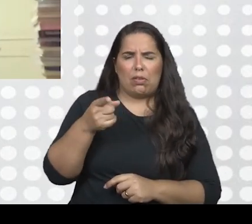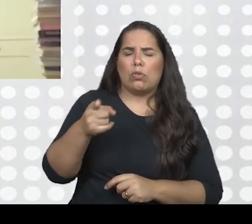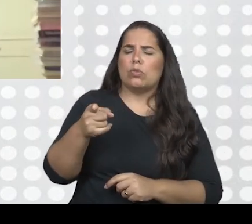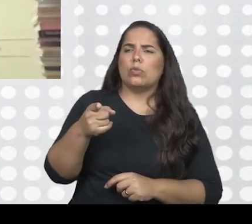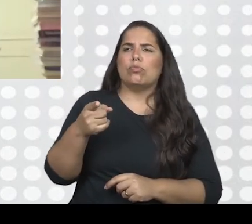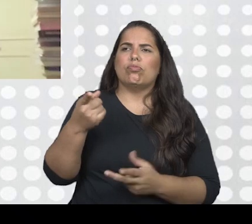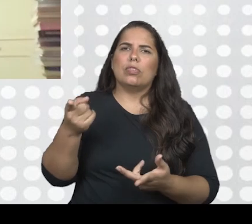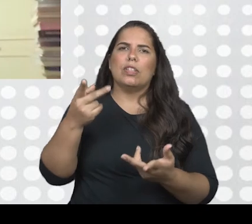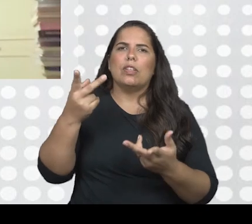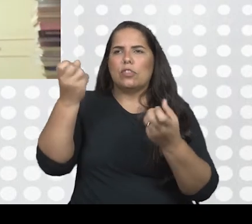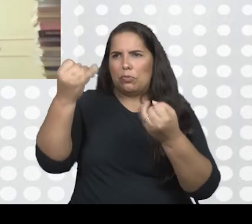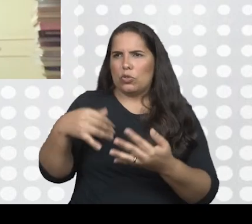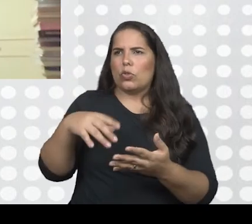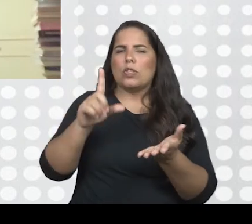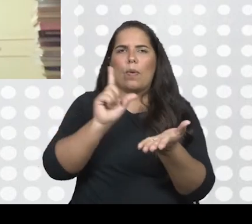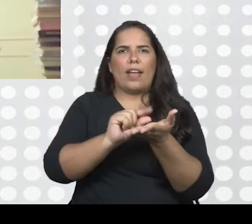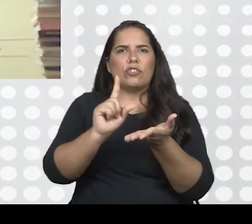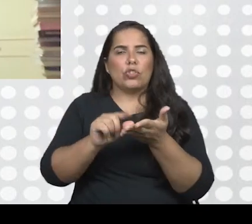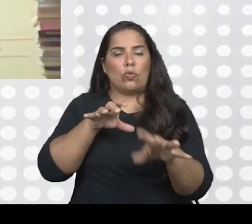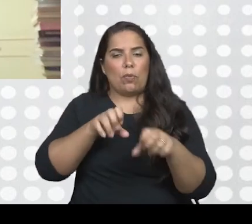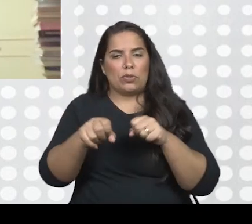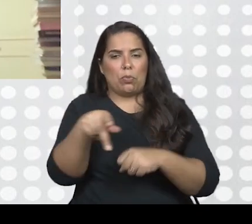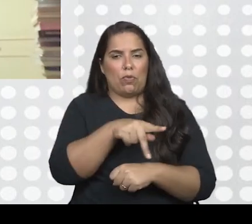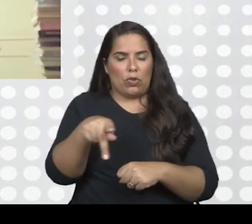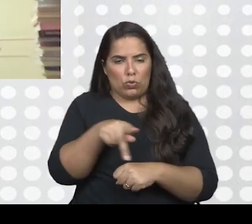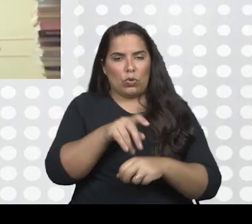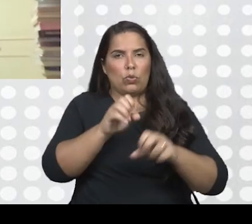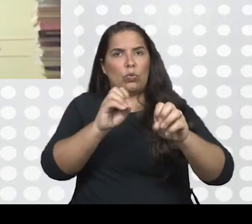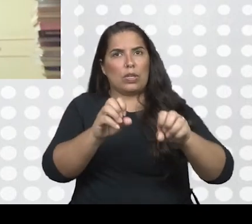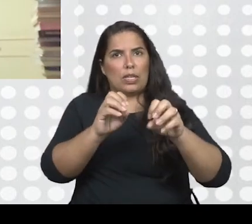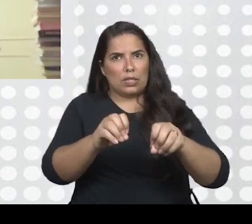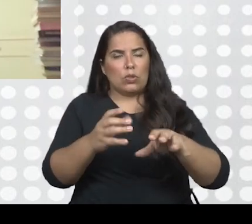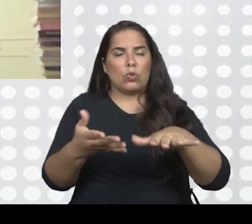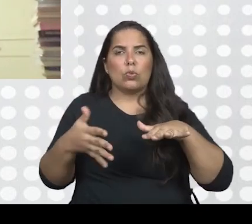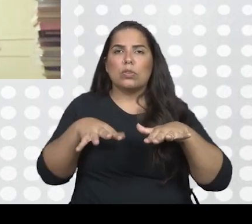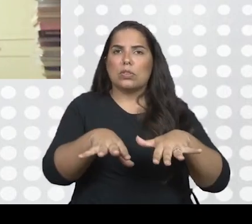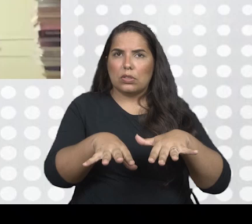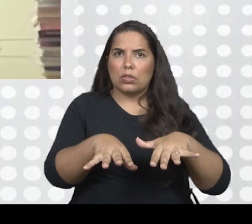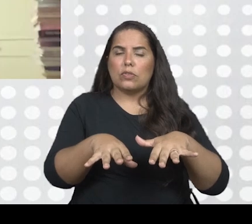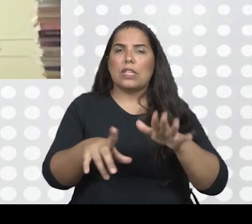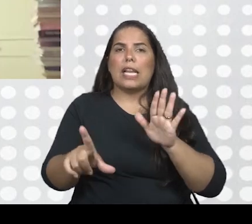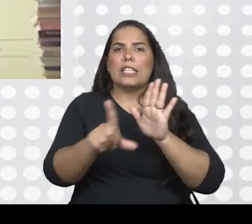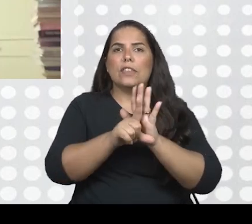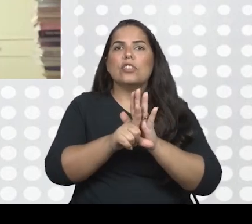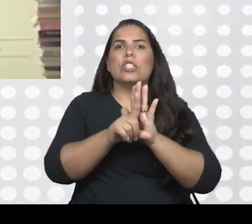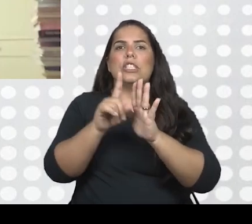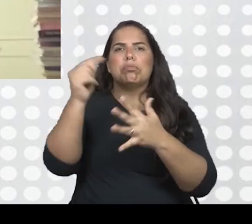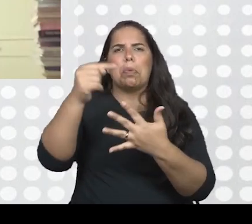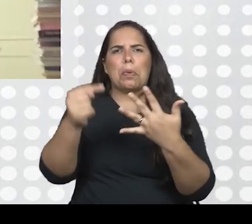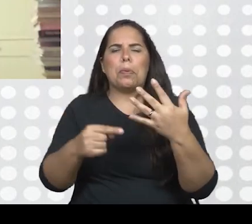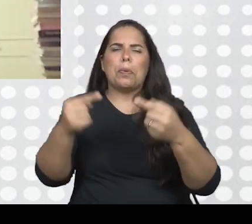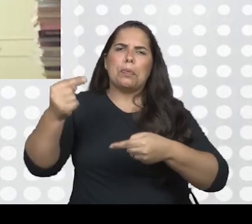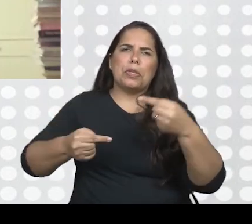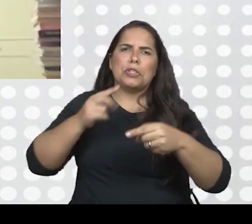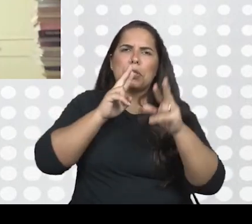escolas, como você ilustra em seu artigo, a formação de professores para a educação inclusiva, legislação, diretrizes,